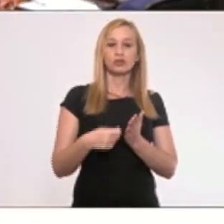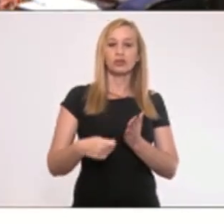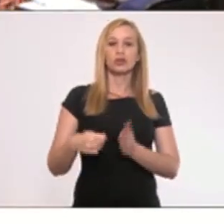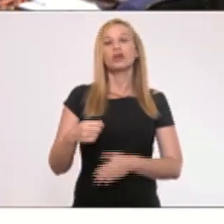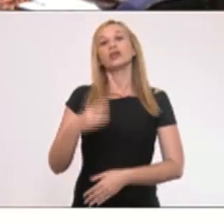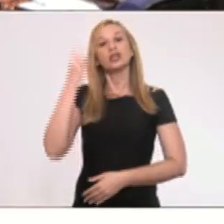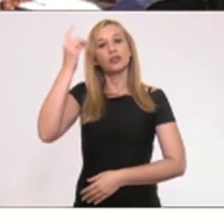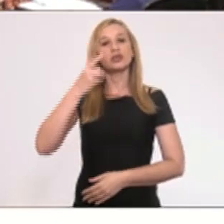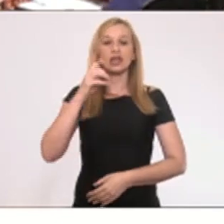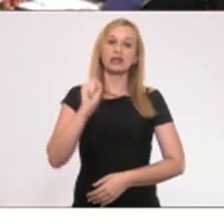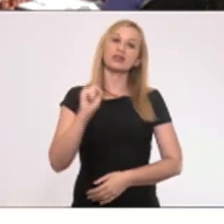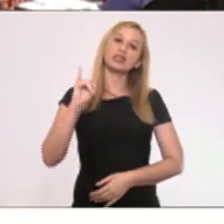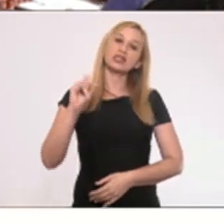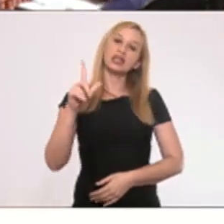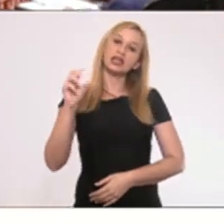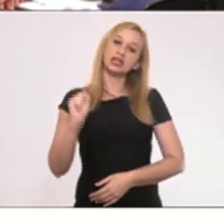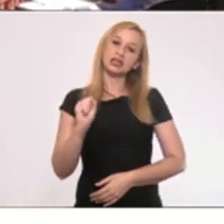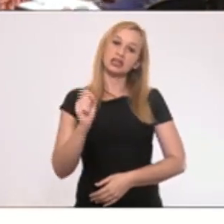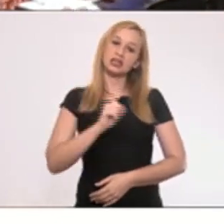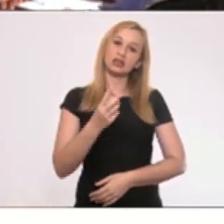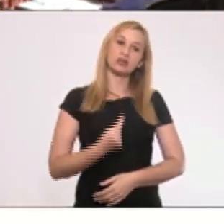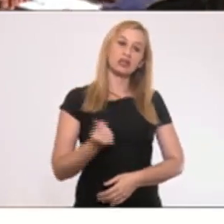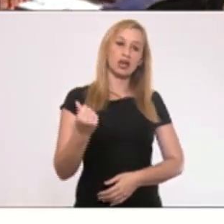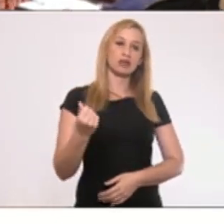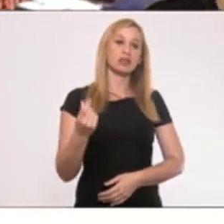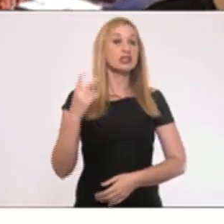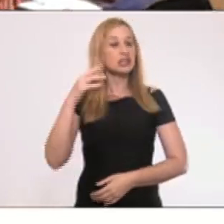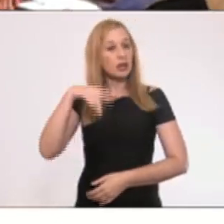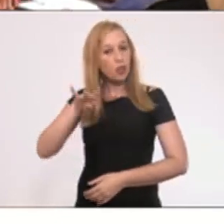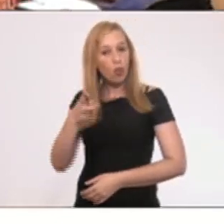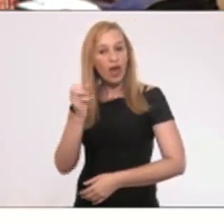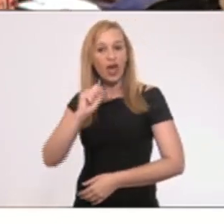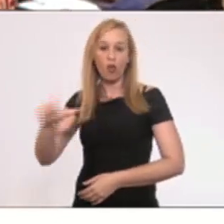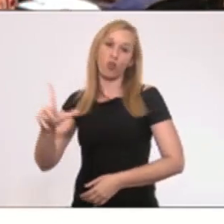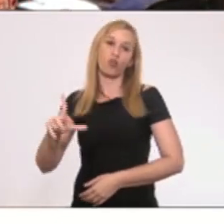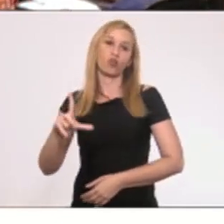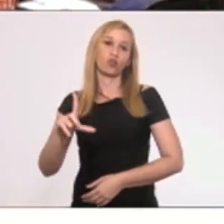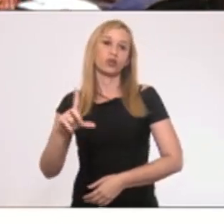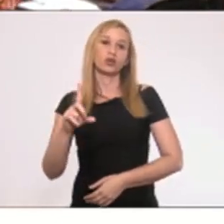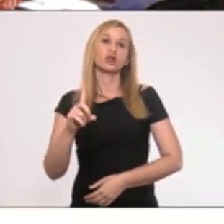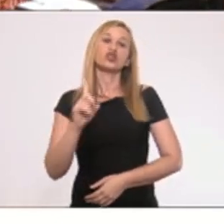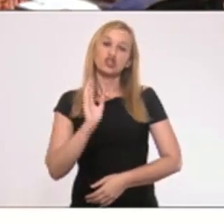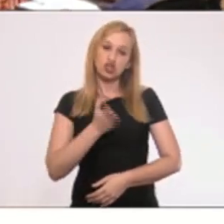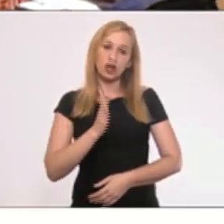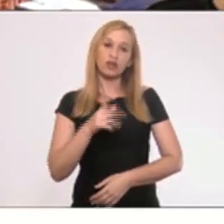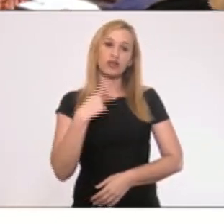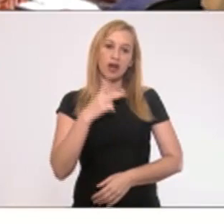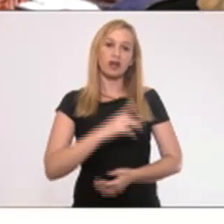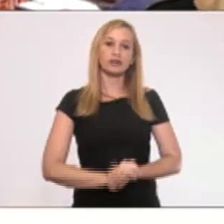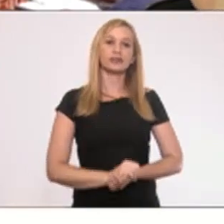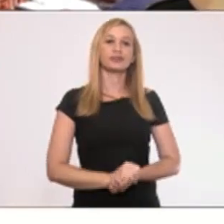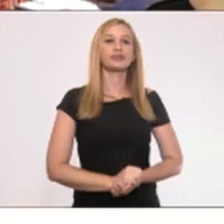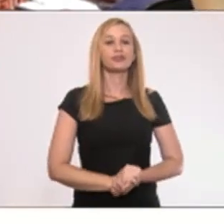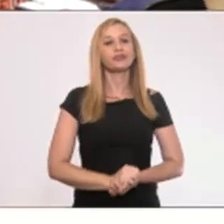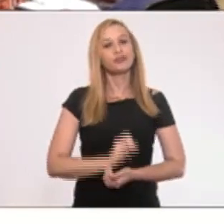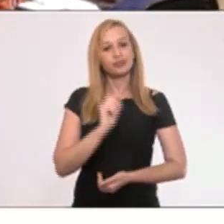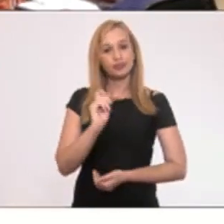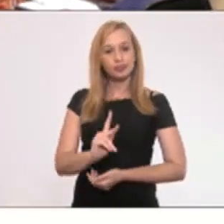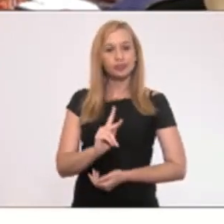Silas Malafaia, que ainda não saiu. Samuel Malafaia. Samuel Malafaia, já foi deferido. Ok. Atenção, assessoria,